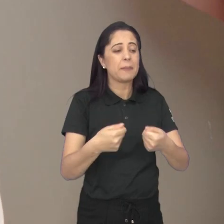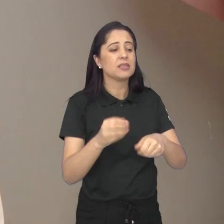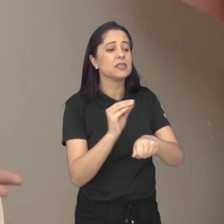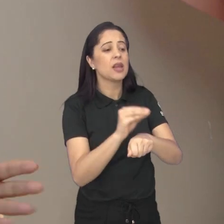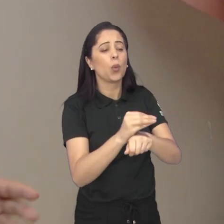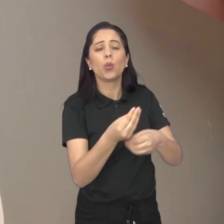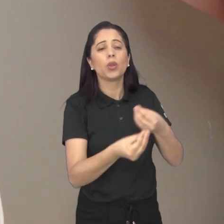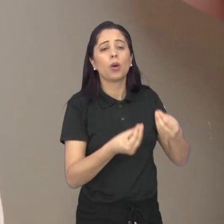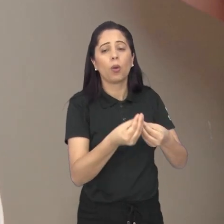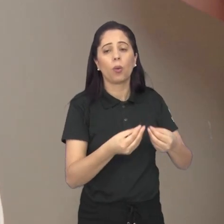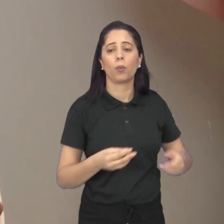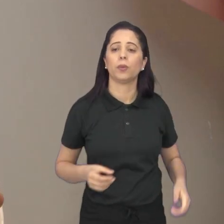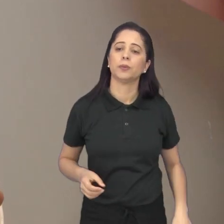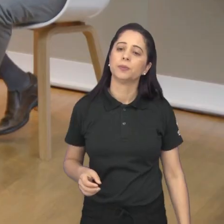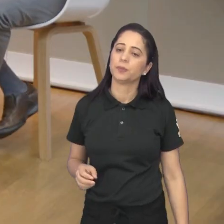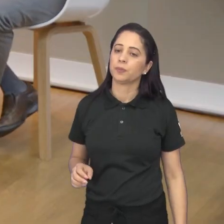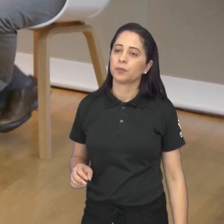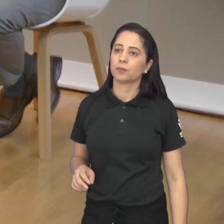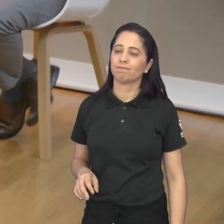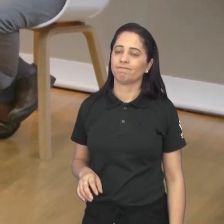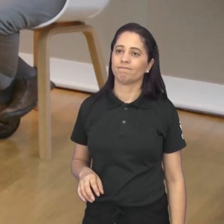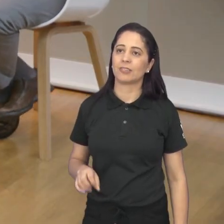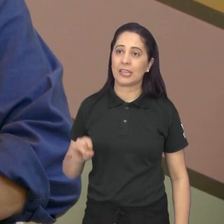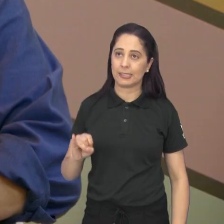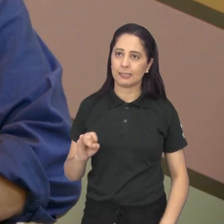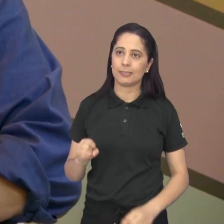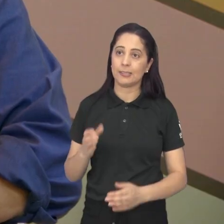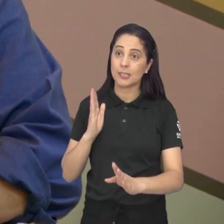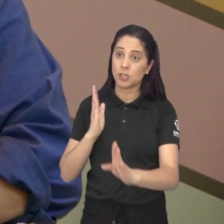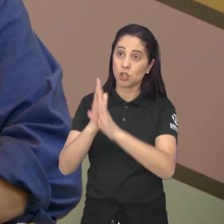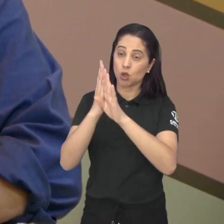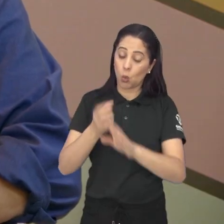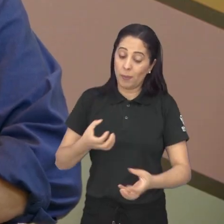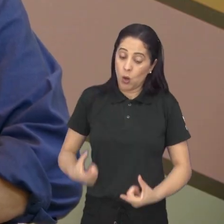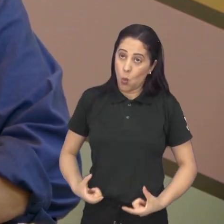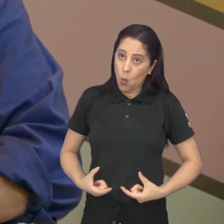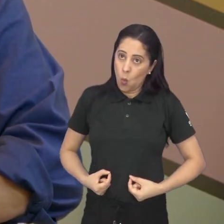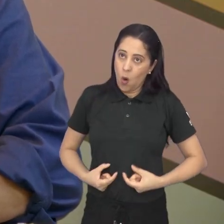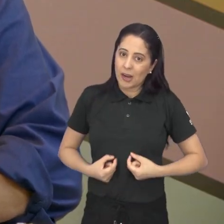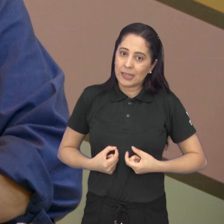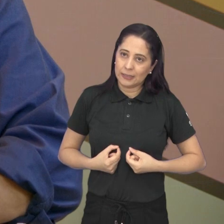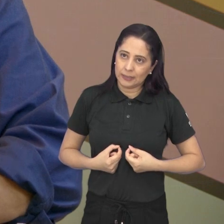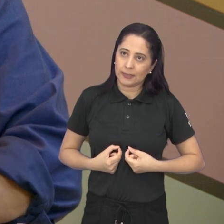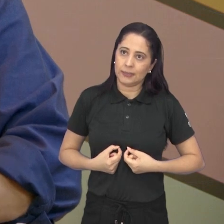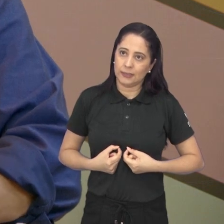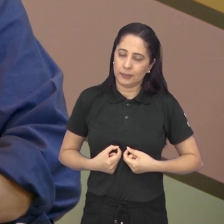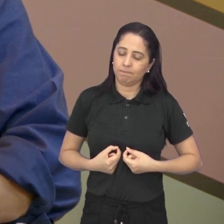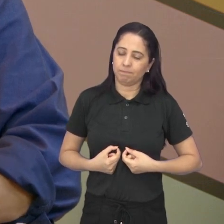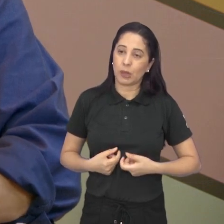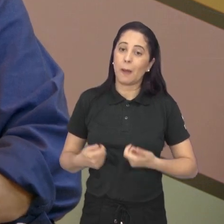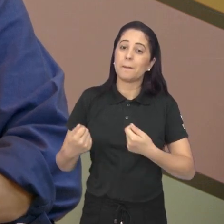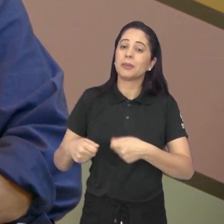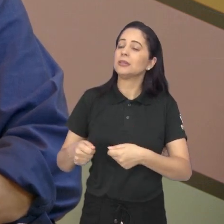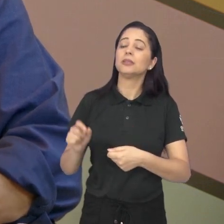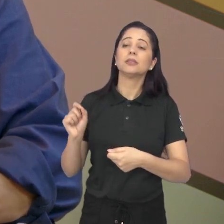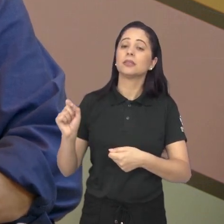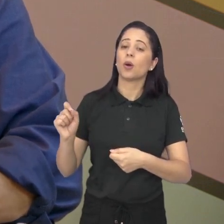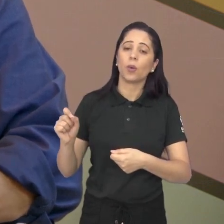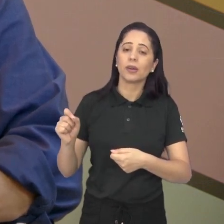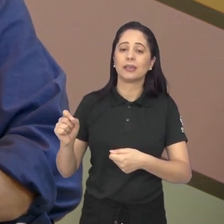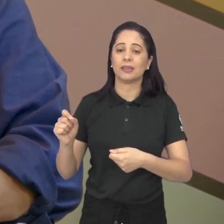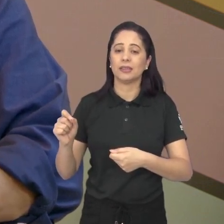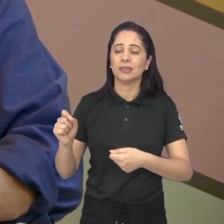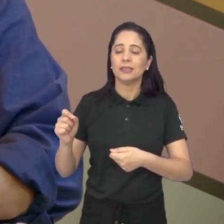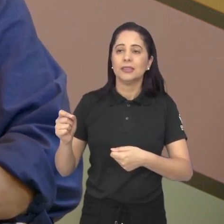ele ter uma melhor qualidade de vida? Então, quando você recebe o diagnóstico de câncer de intestino, a gente tem que fazer o que a gente chama de estadiamento, né, que